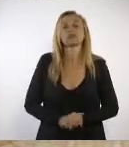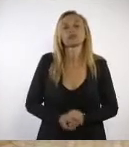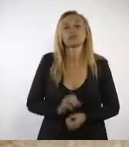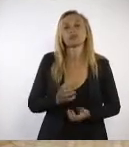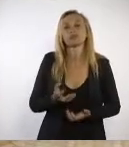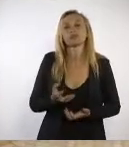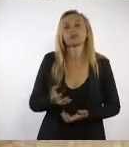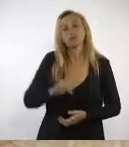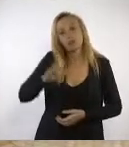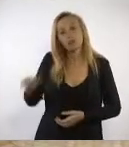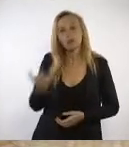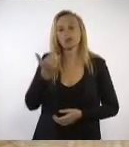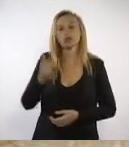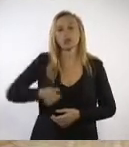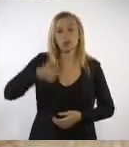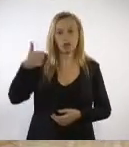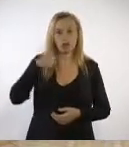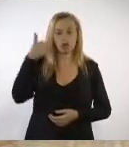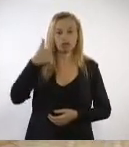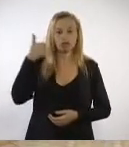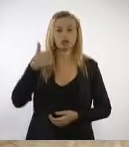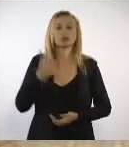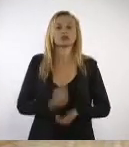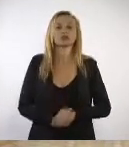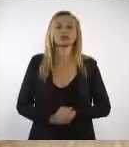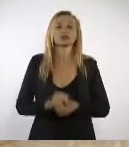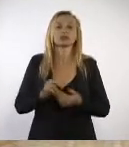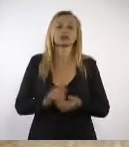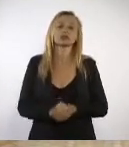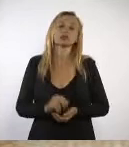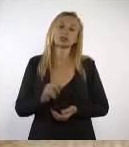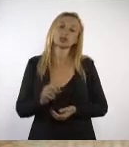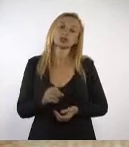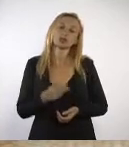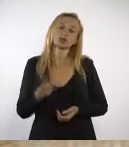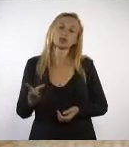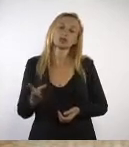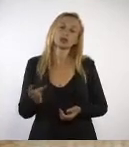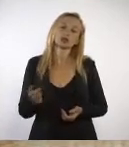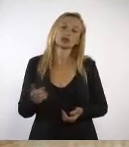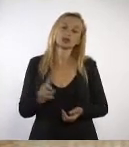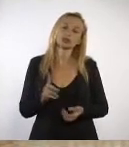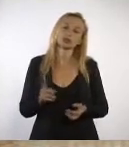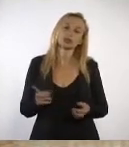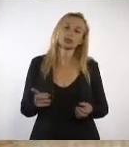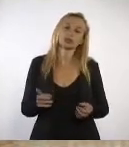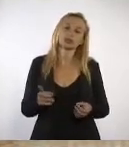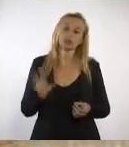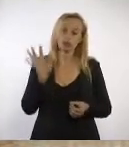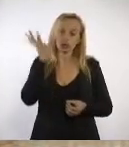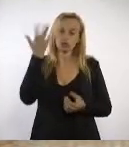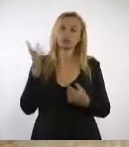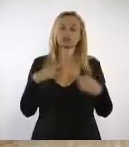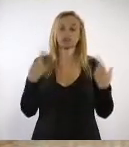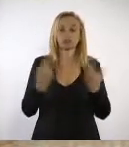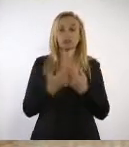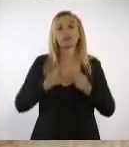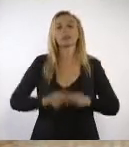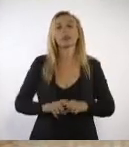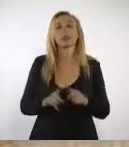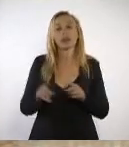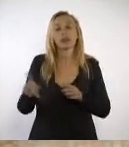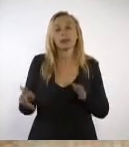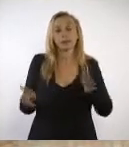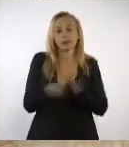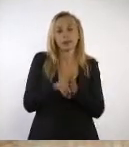aproveitáveis, enquanto a gente não faz audiência, enquanto a gente não traz um texto conclusivo. Aquele substitutivo parte do nosso projeto, André, mas